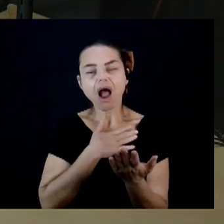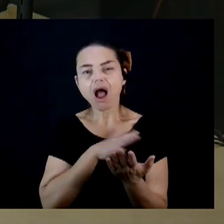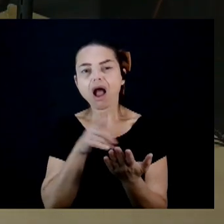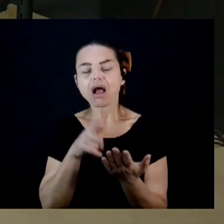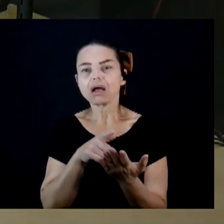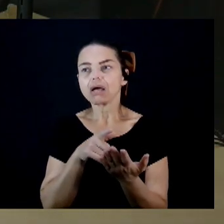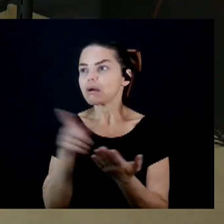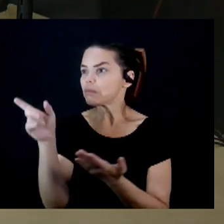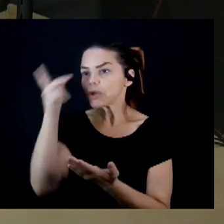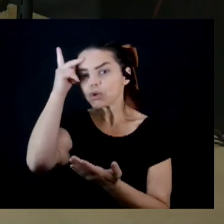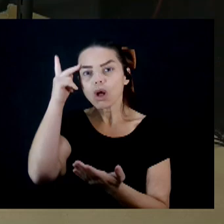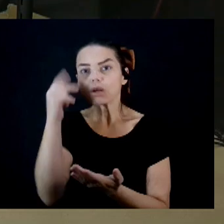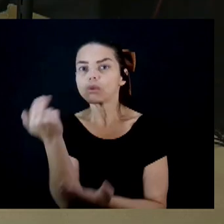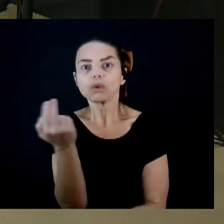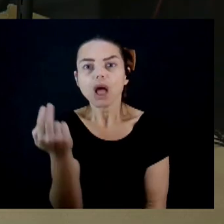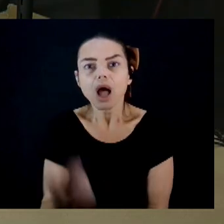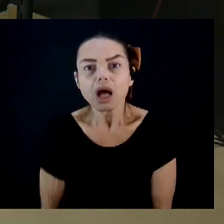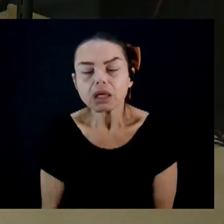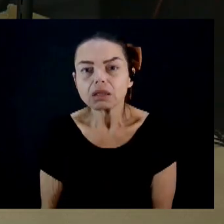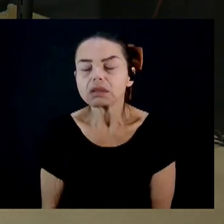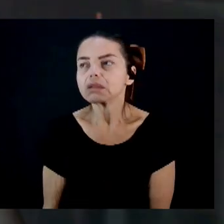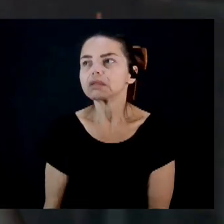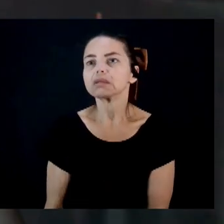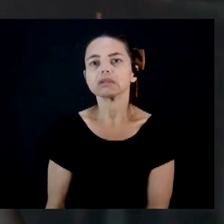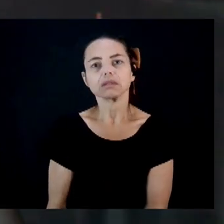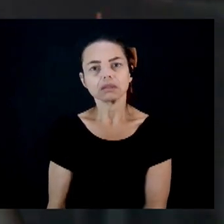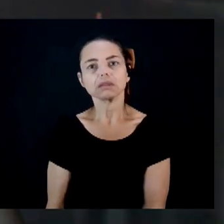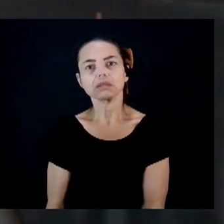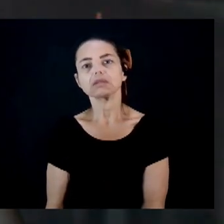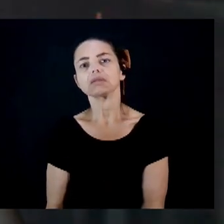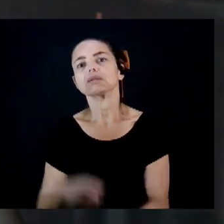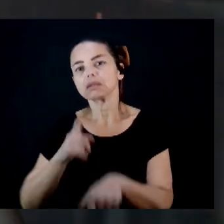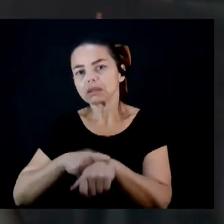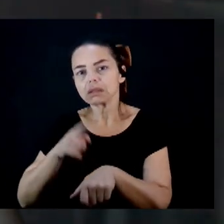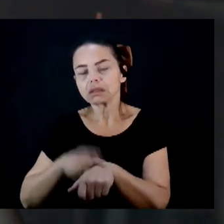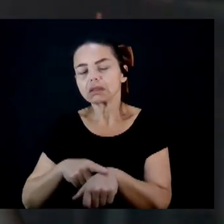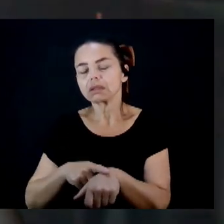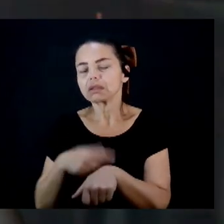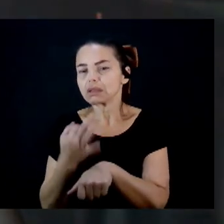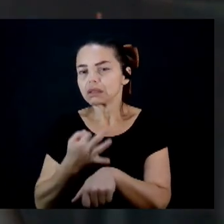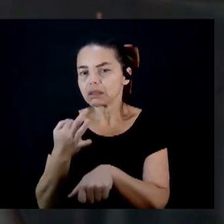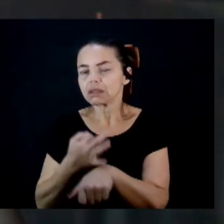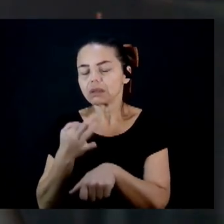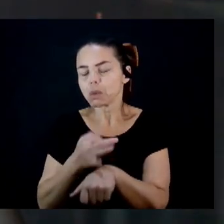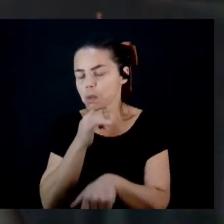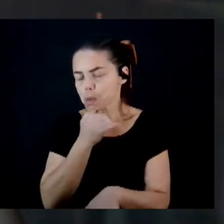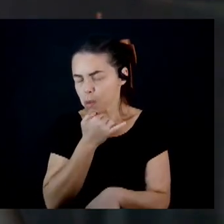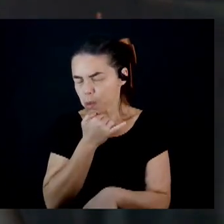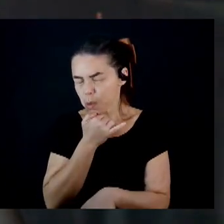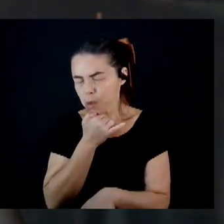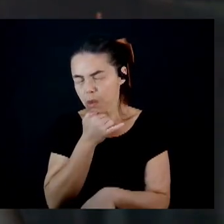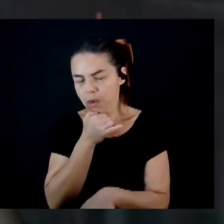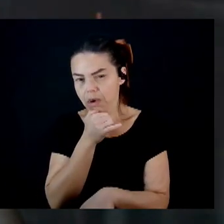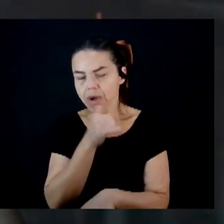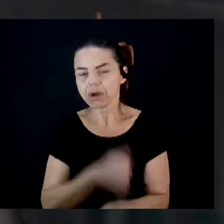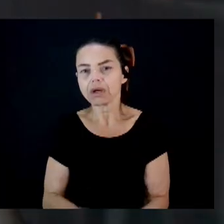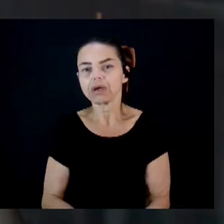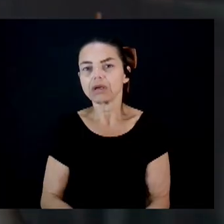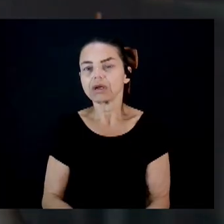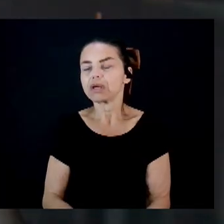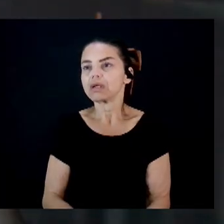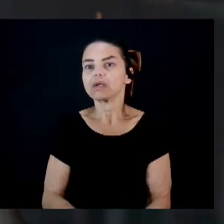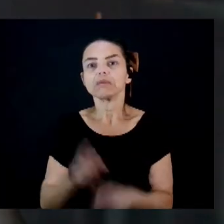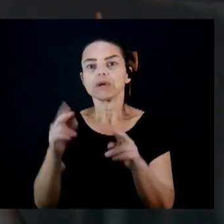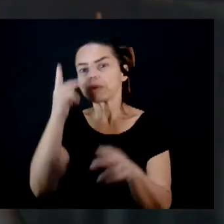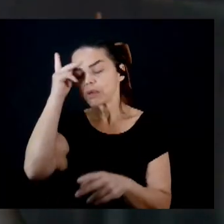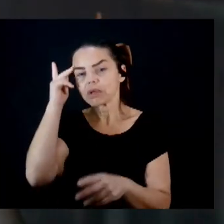Exato. Não passa. Não tem como. Exato. E a partir do momento que eu não resisto a essa frustração de esperar a pessoa terminar de falar,